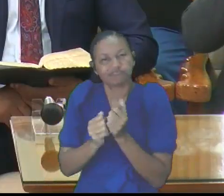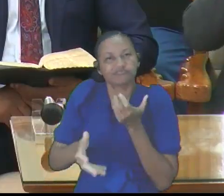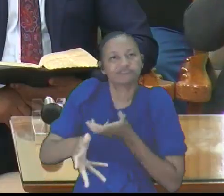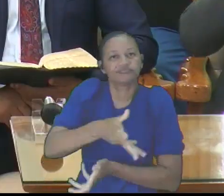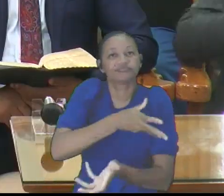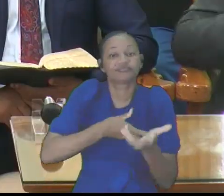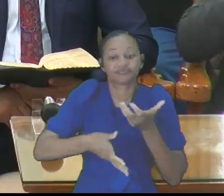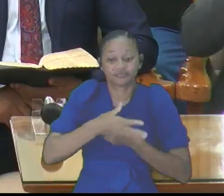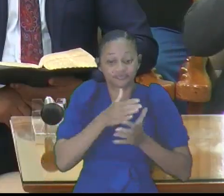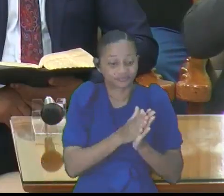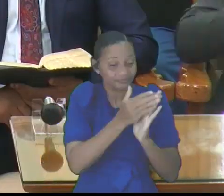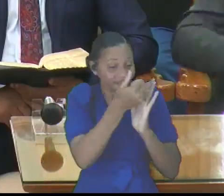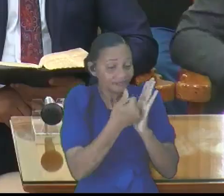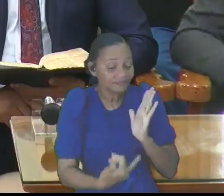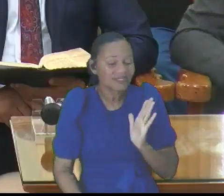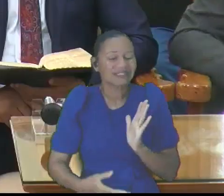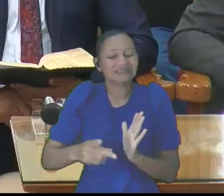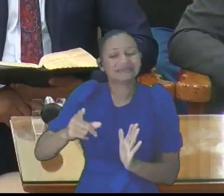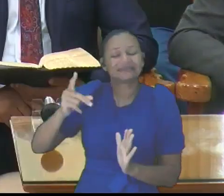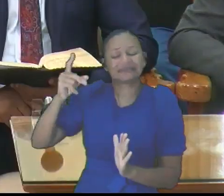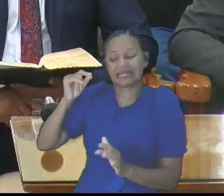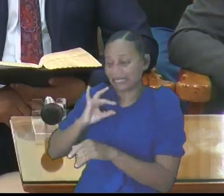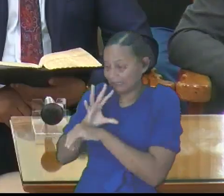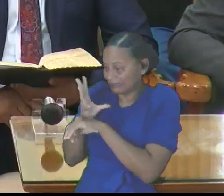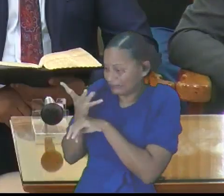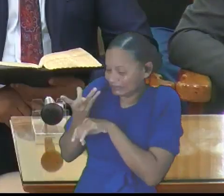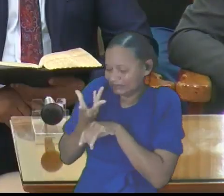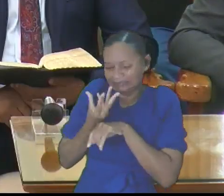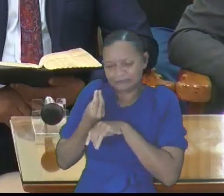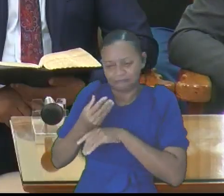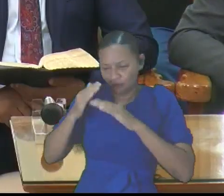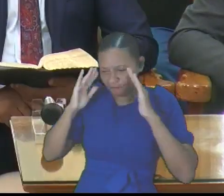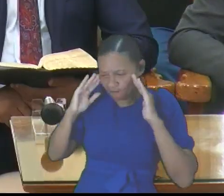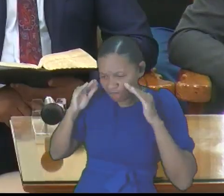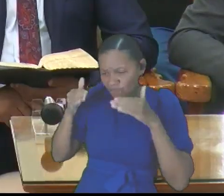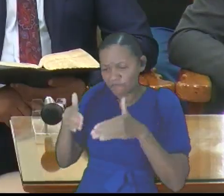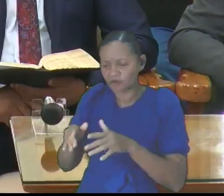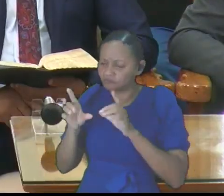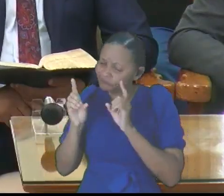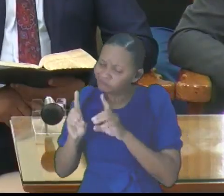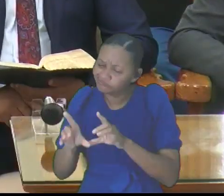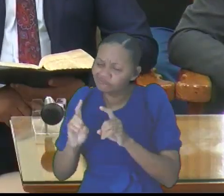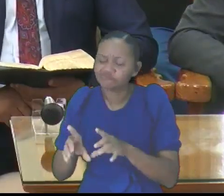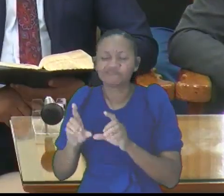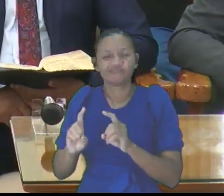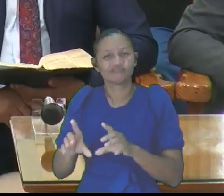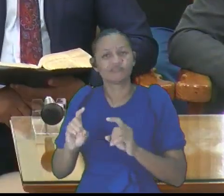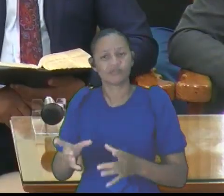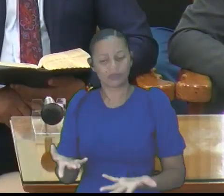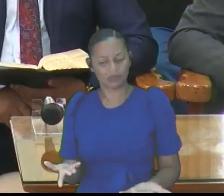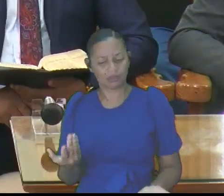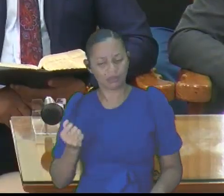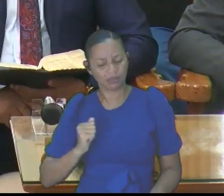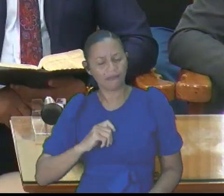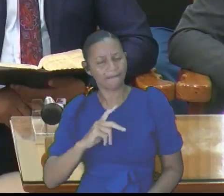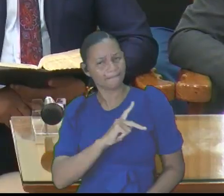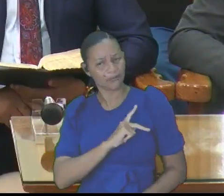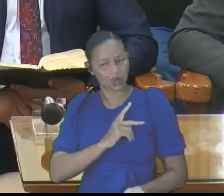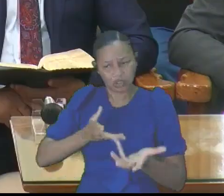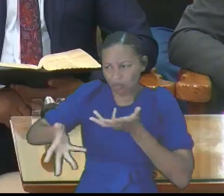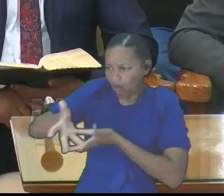comunhão, porque a Bíblia diz que a igreja primitiva vivia na doutrina dos apóstolos, na comunhão.